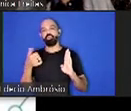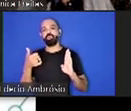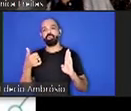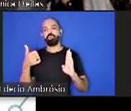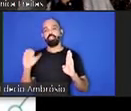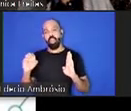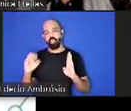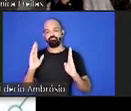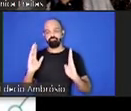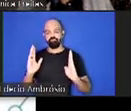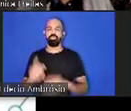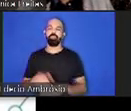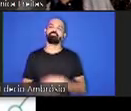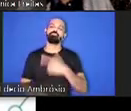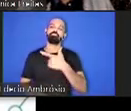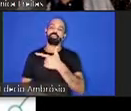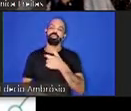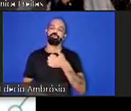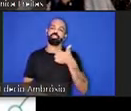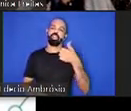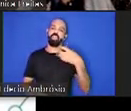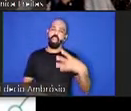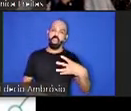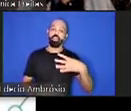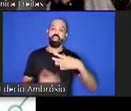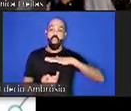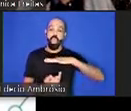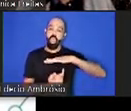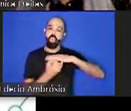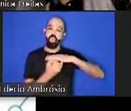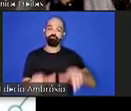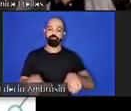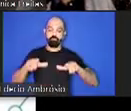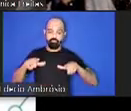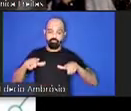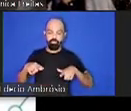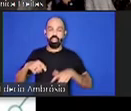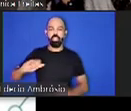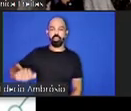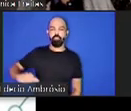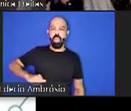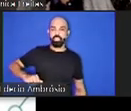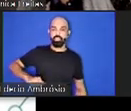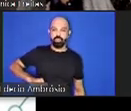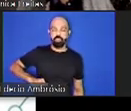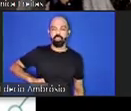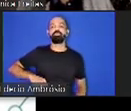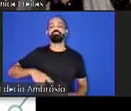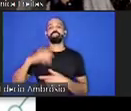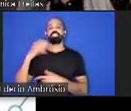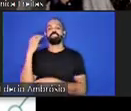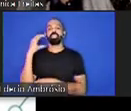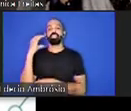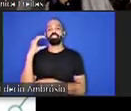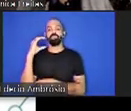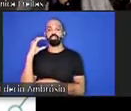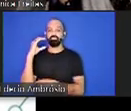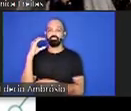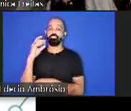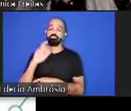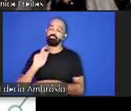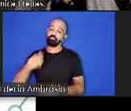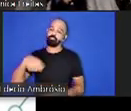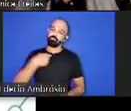fui nomeada pela Fundação Alexander von Humboldt, embaixadora científica. Então, eu fui nomeada de